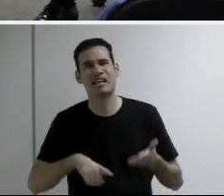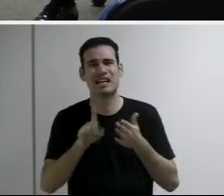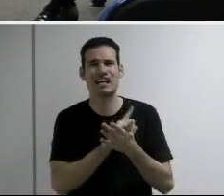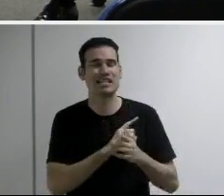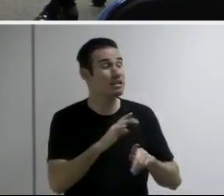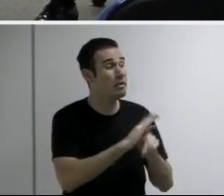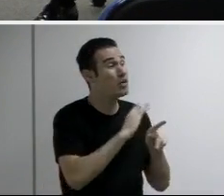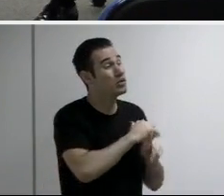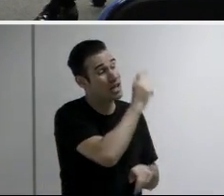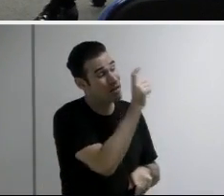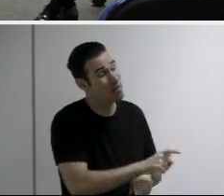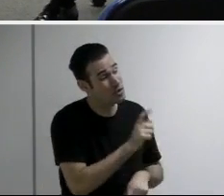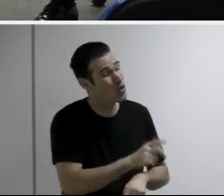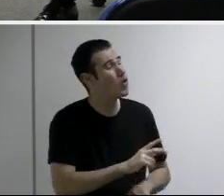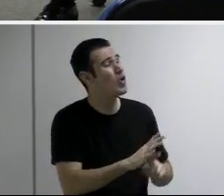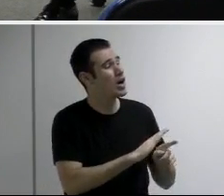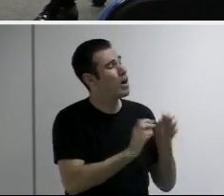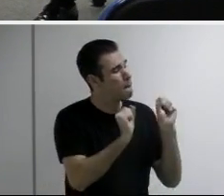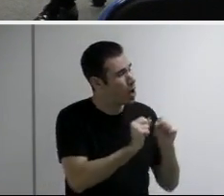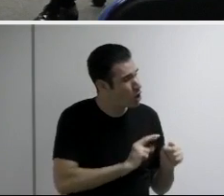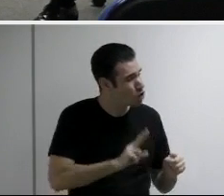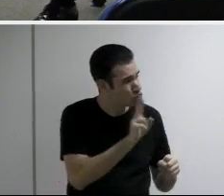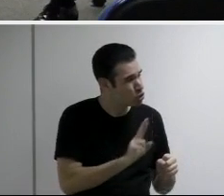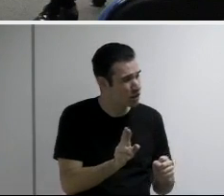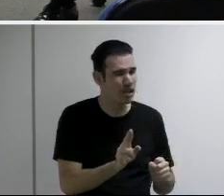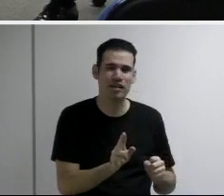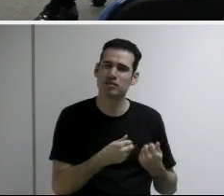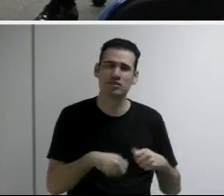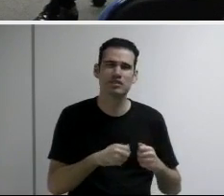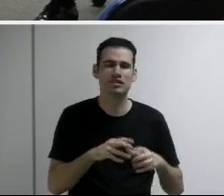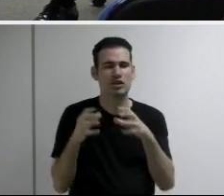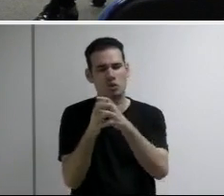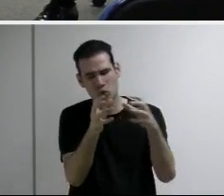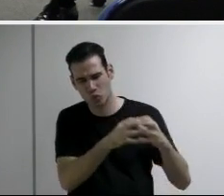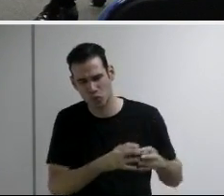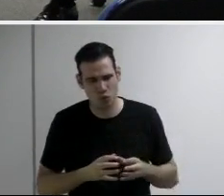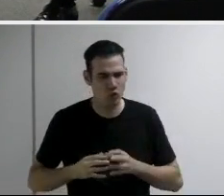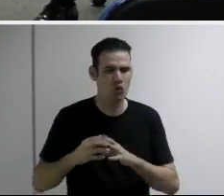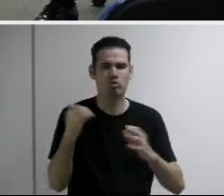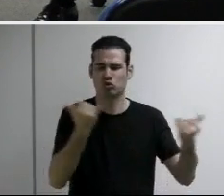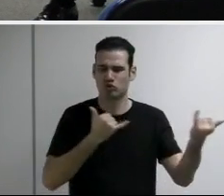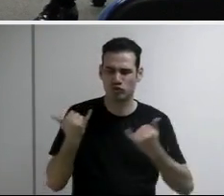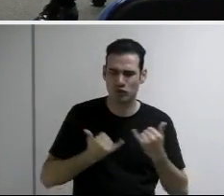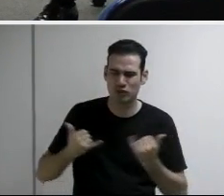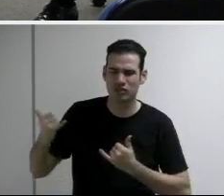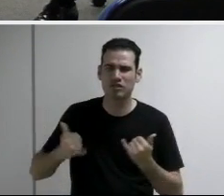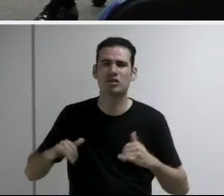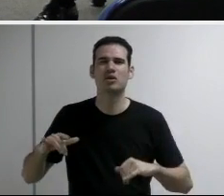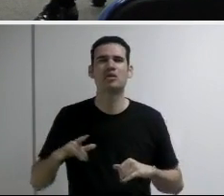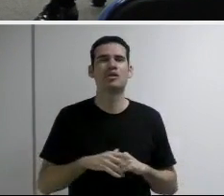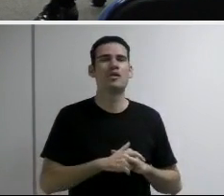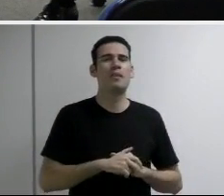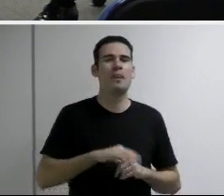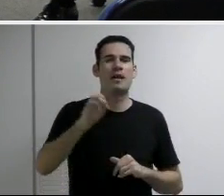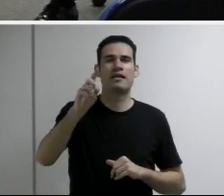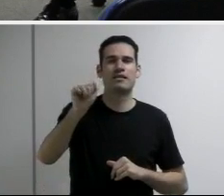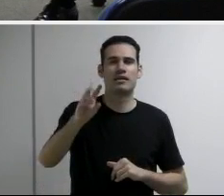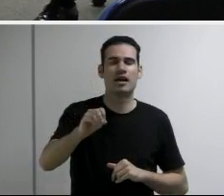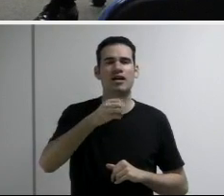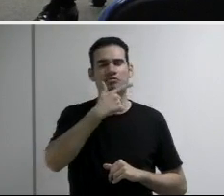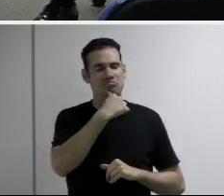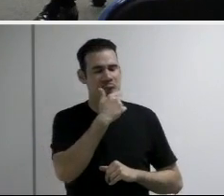pessoas individualmente, eu preciso identificar grupos. Então, eu preciso saber que aquele é um conjunto de dados relacionados a